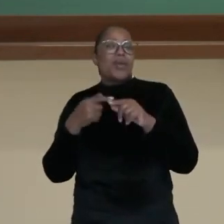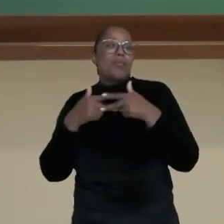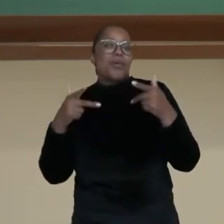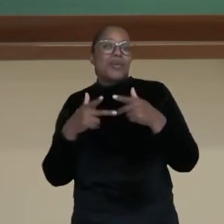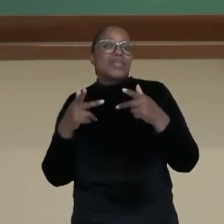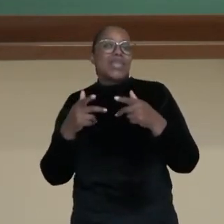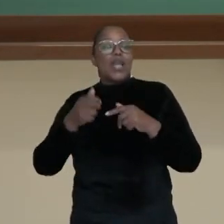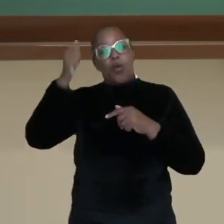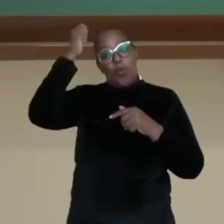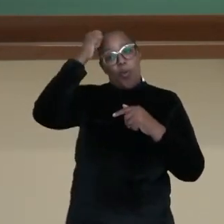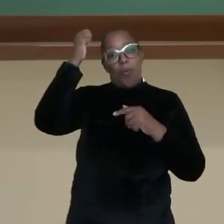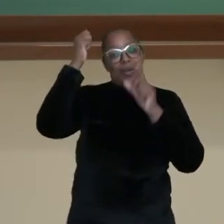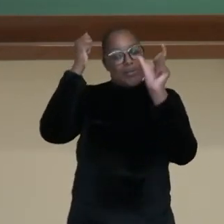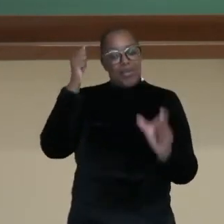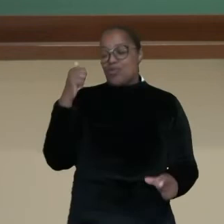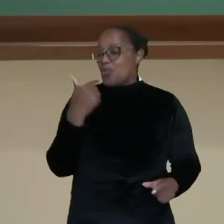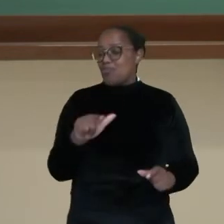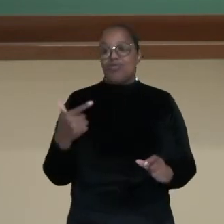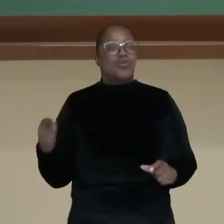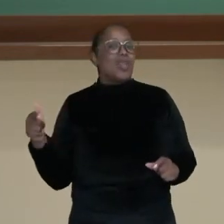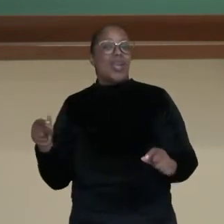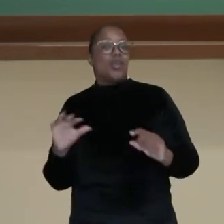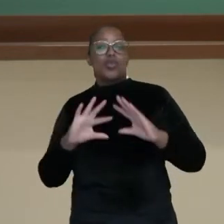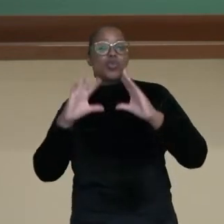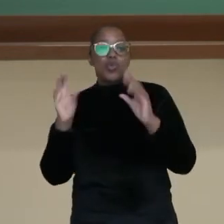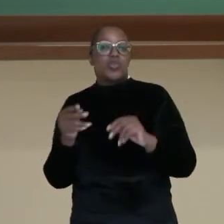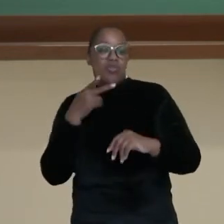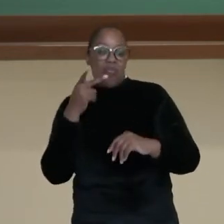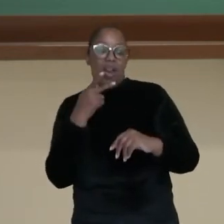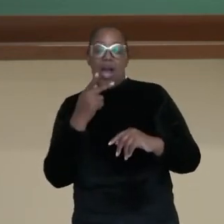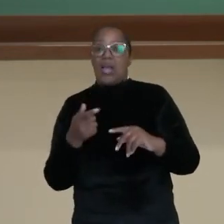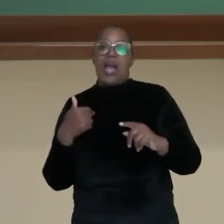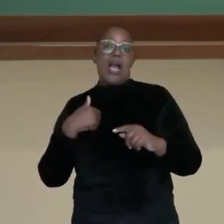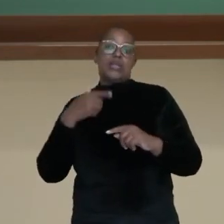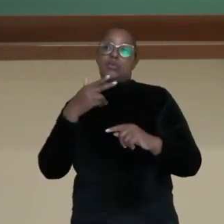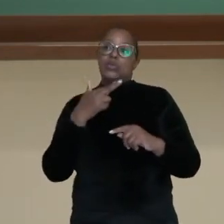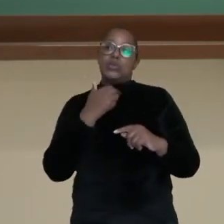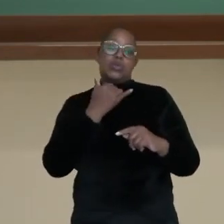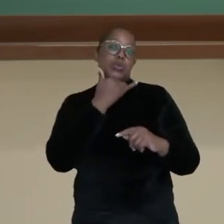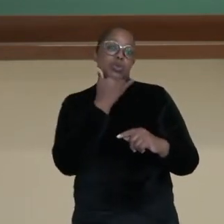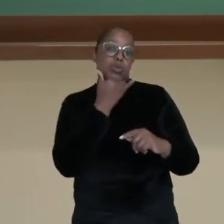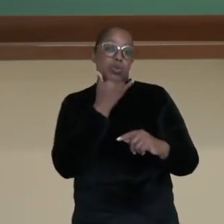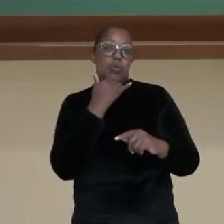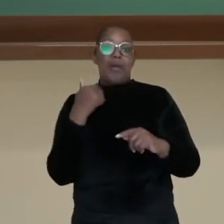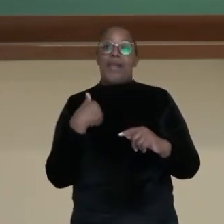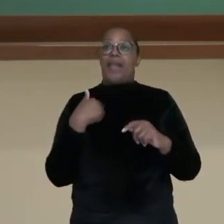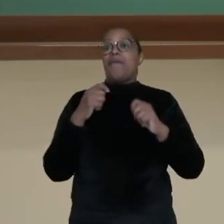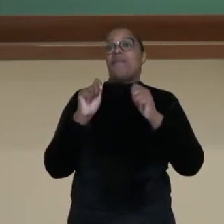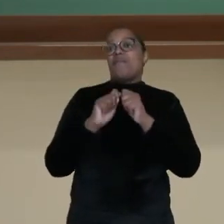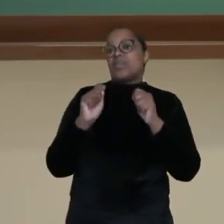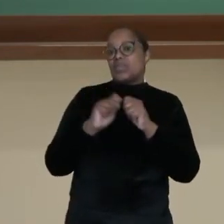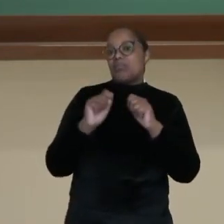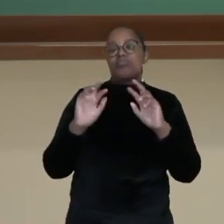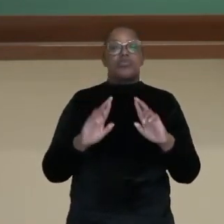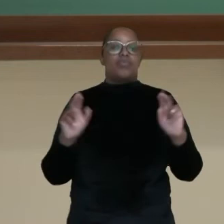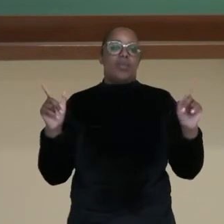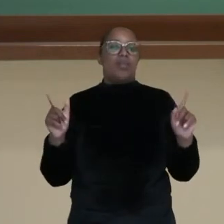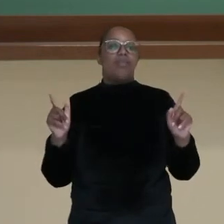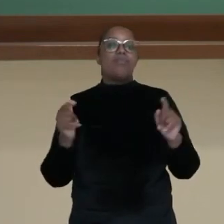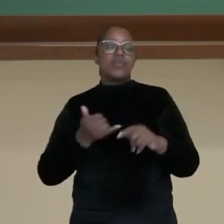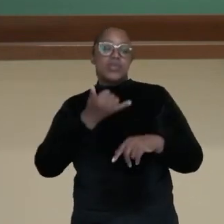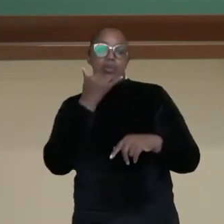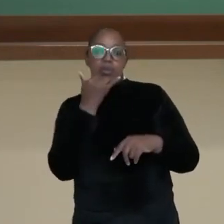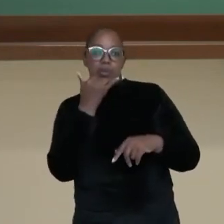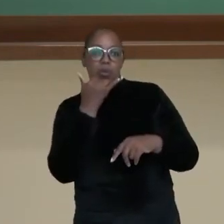a culpa, ninguém fala que fez porque quis. Todo mundo vai dizer que, ah, eu não podia fazer diferente, eu fui. Só que mesmo assim,